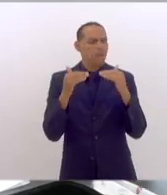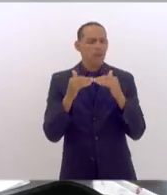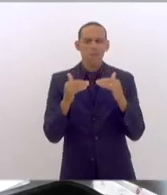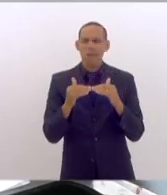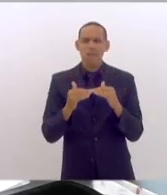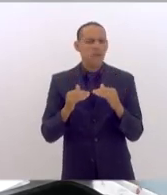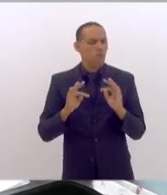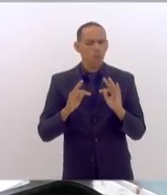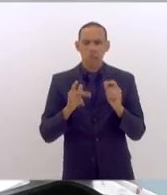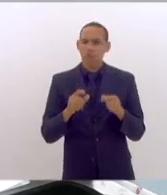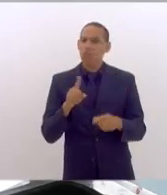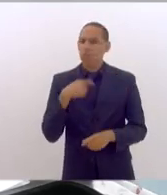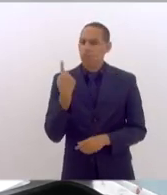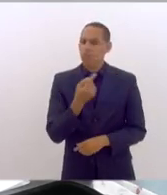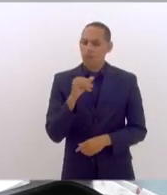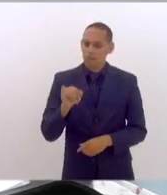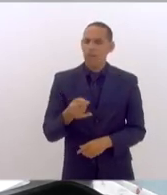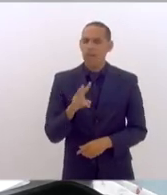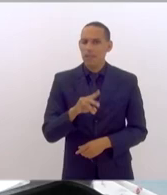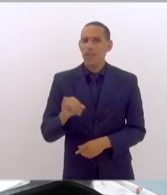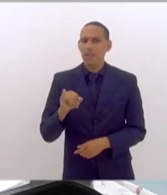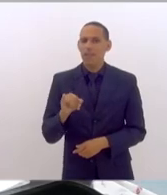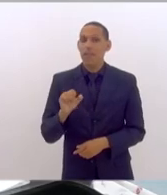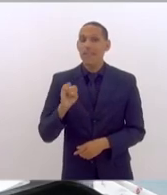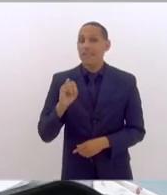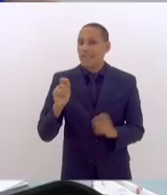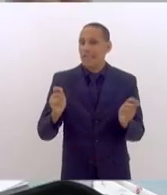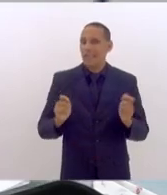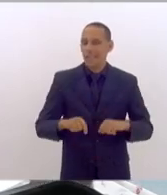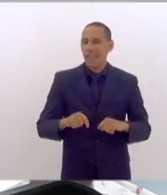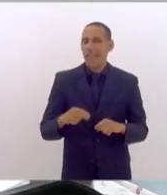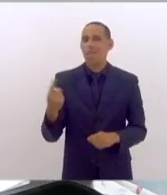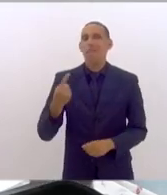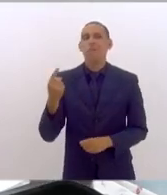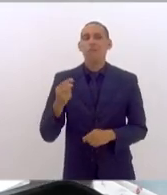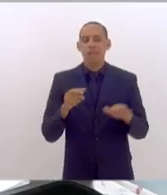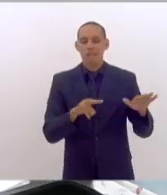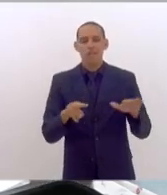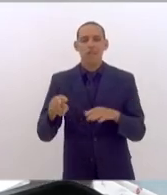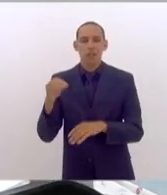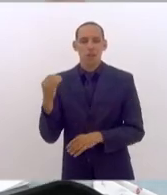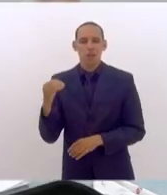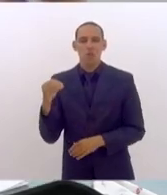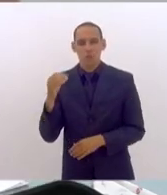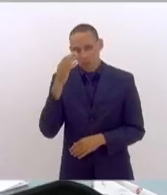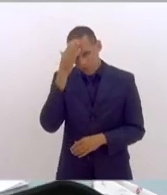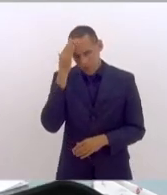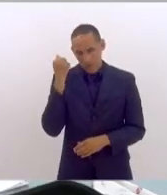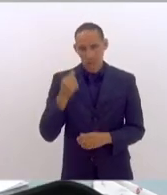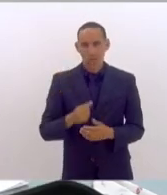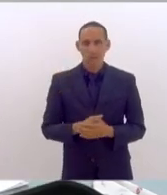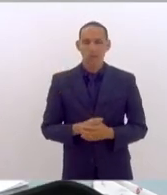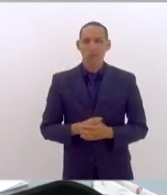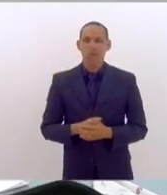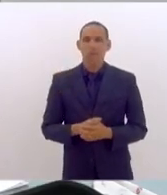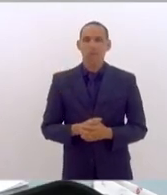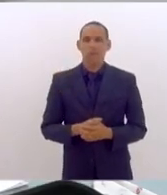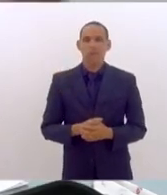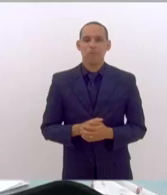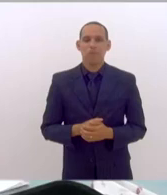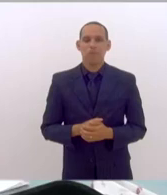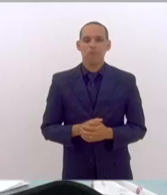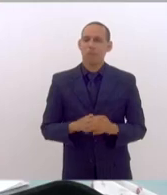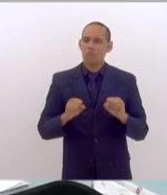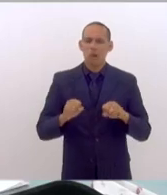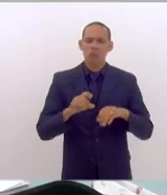para jogos aproveitá-las Se for possível né na primeira semana de outubro me fazer enxergar o